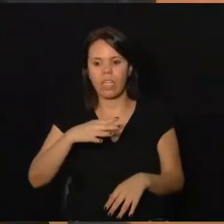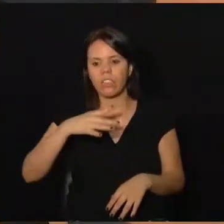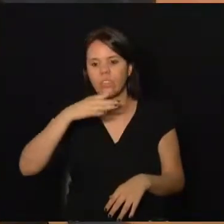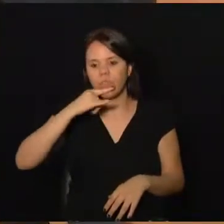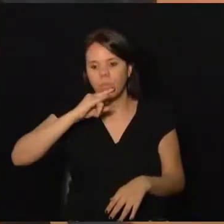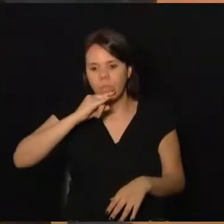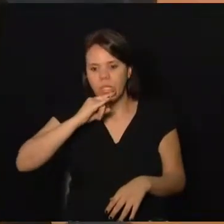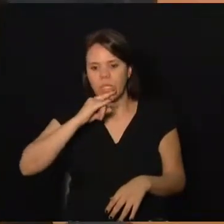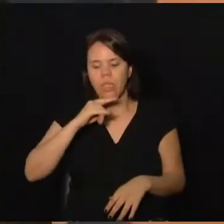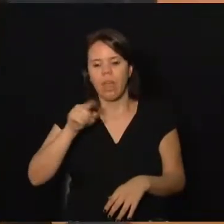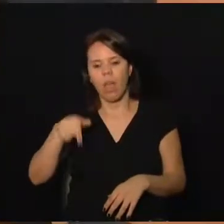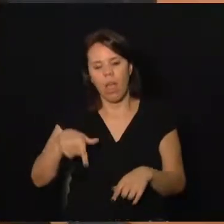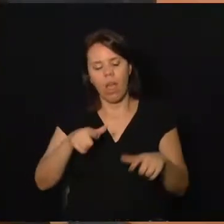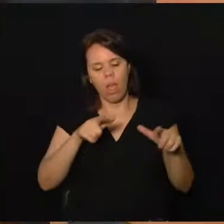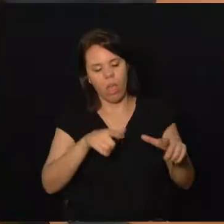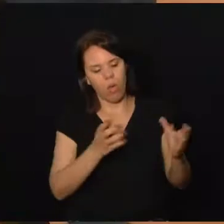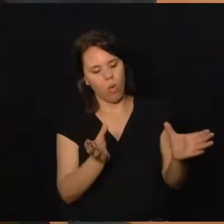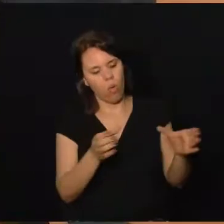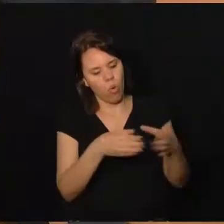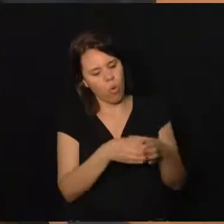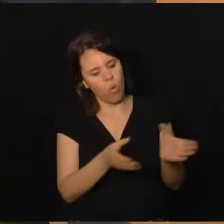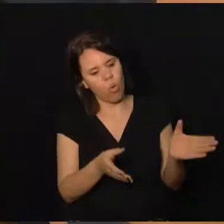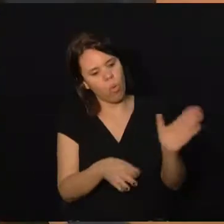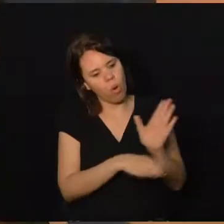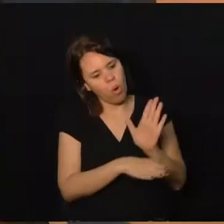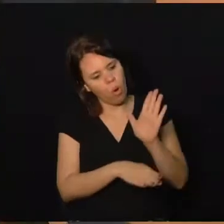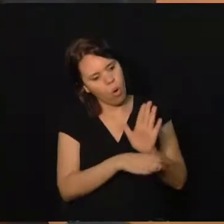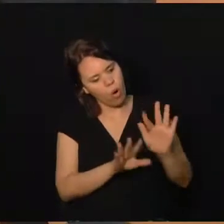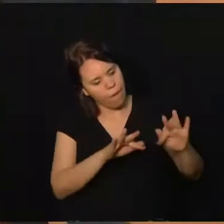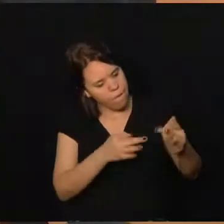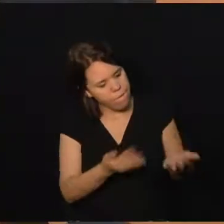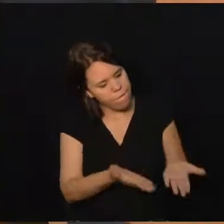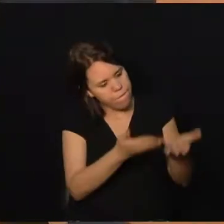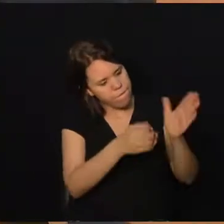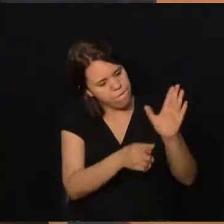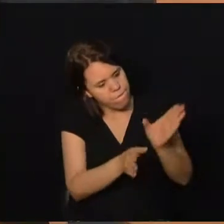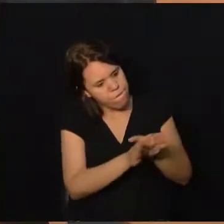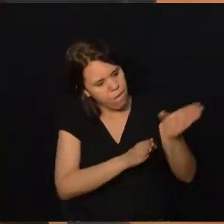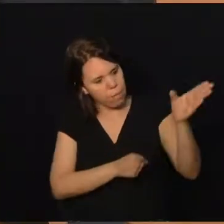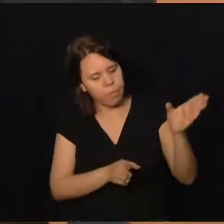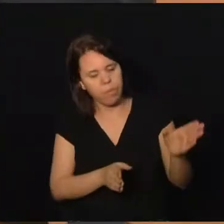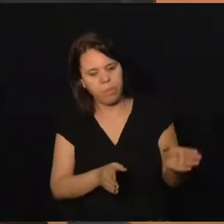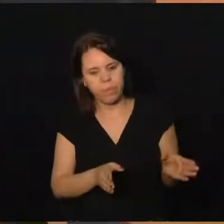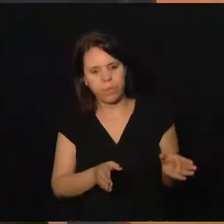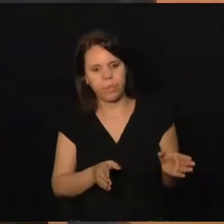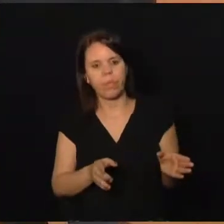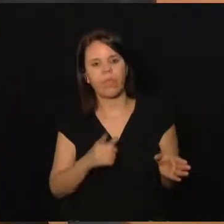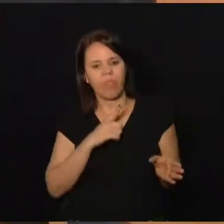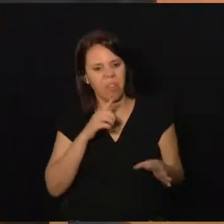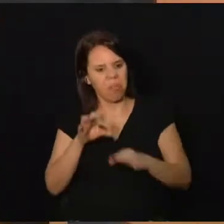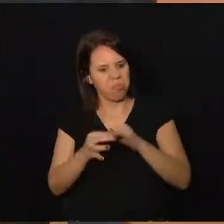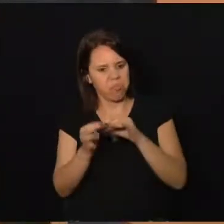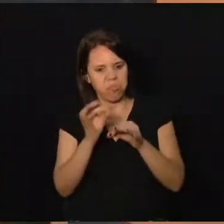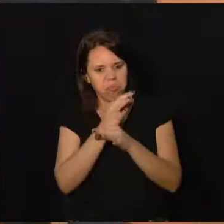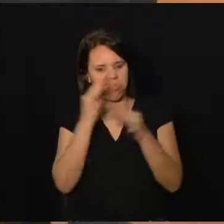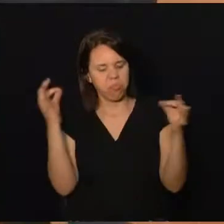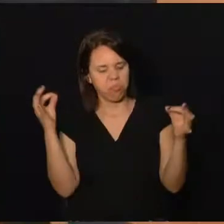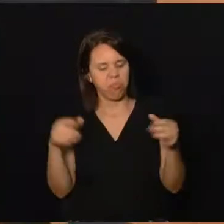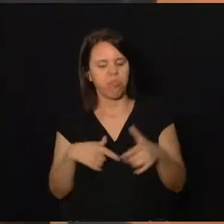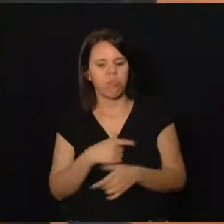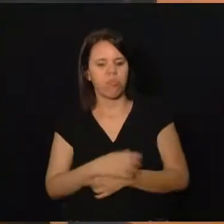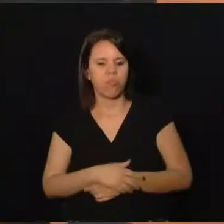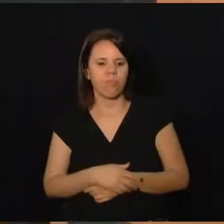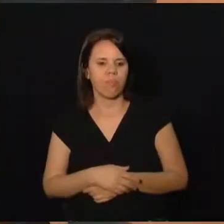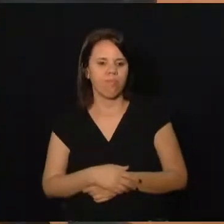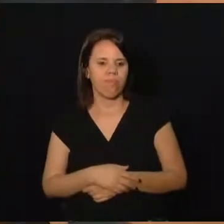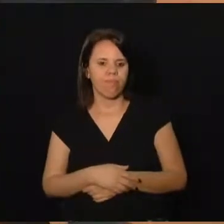trabalha com essa questão de conselheiro à família mesmo. Então, Entendi. eles têm um trabalho bem bacana. Perfeito. É